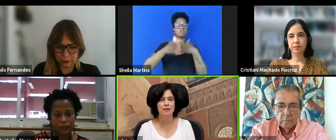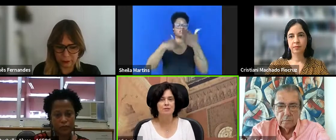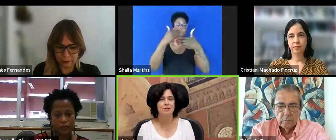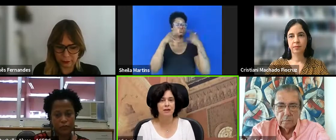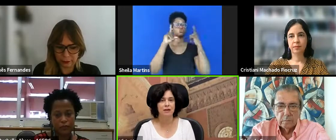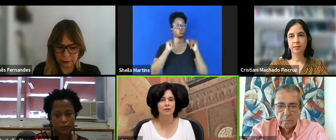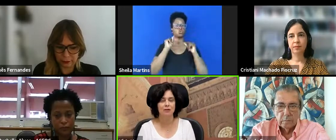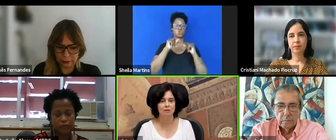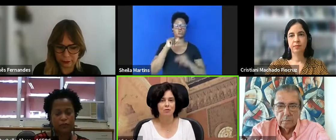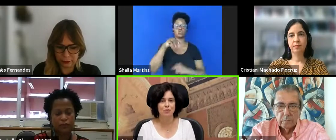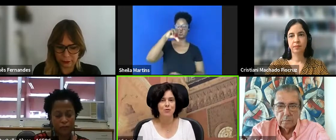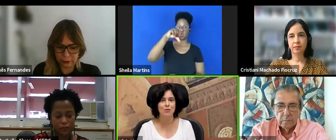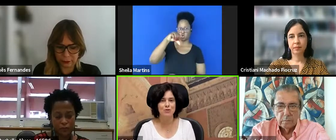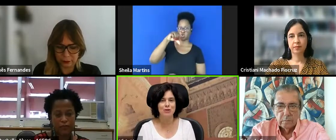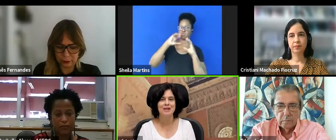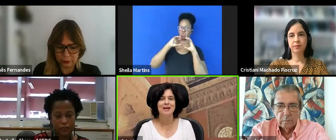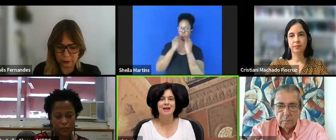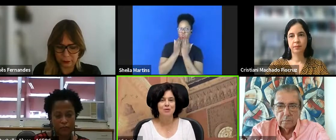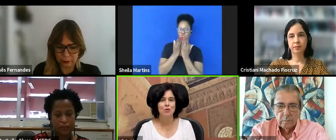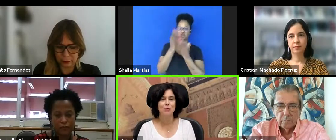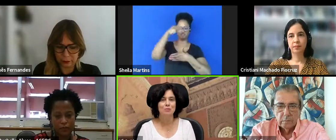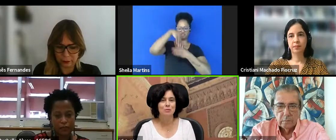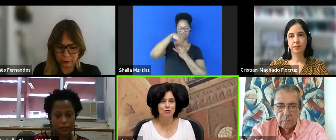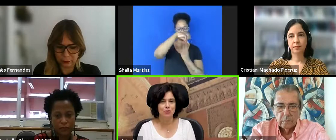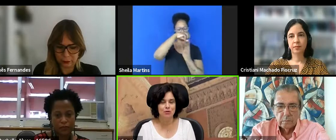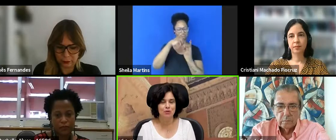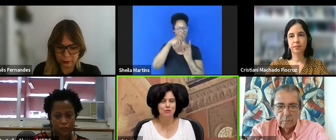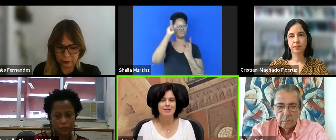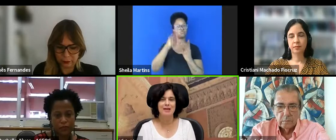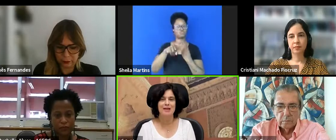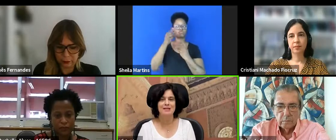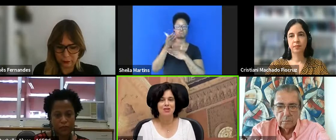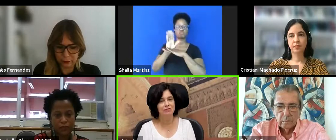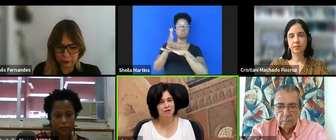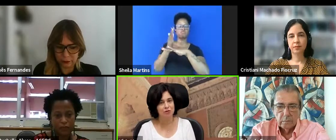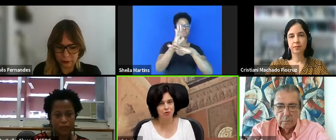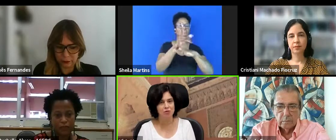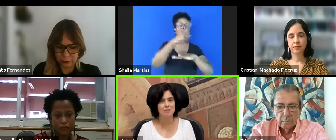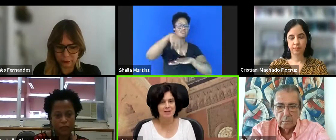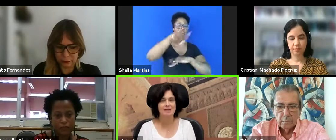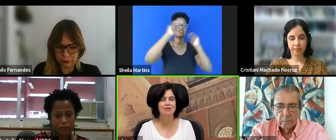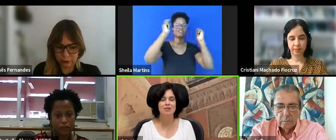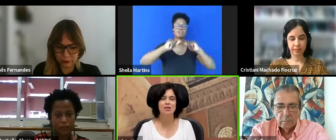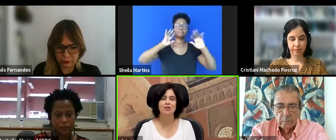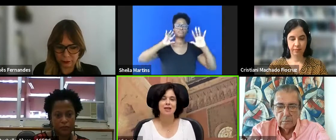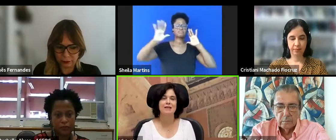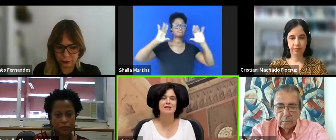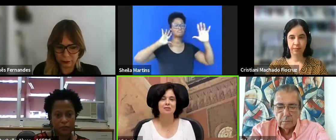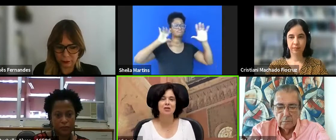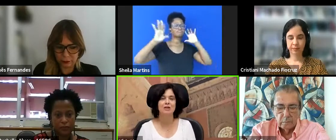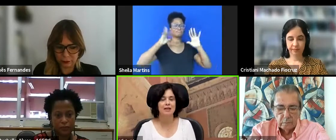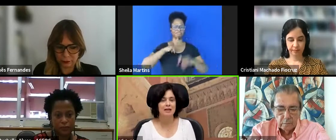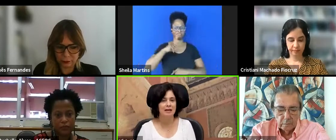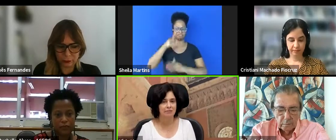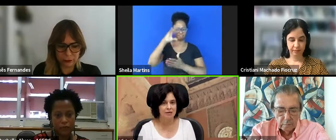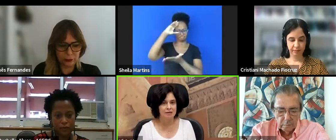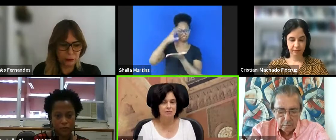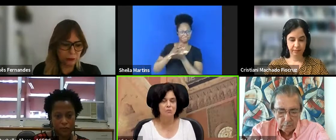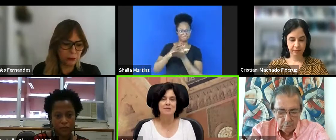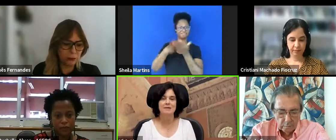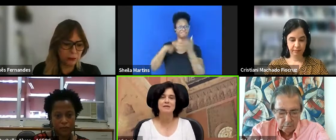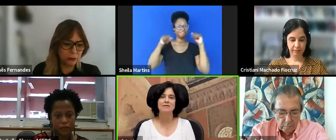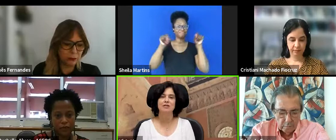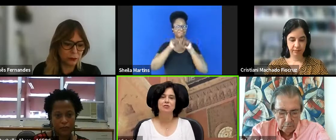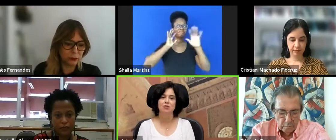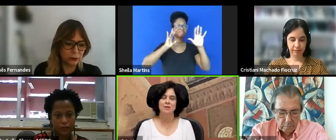9º Congresso Interno da Fiocruz, as contribuições de vocês, as reflexões presentes nas teses e a